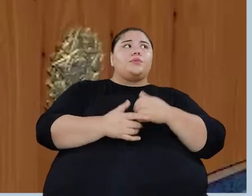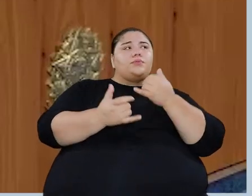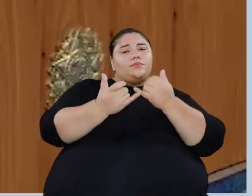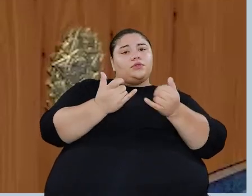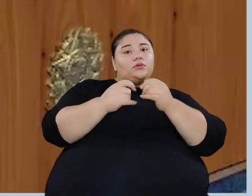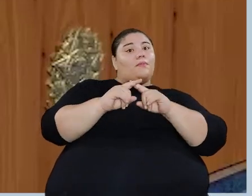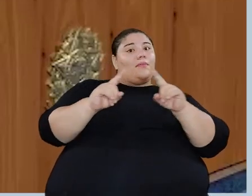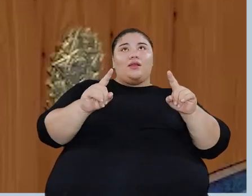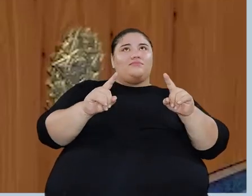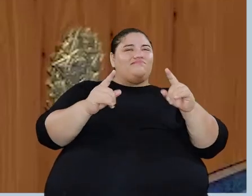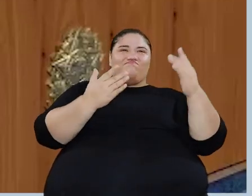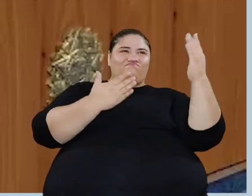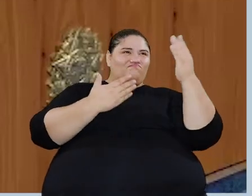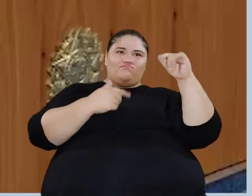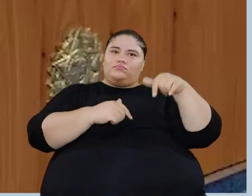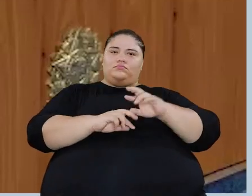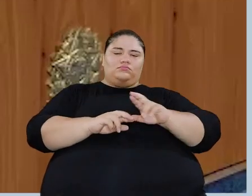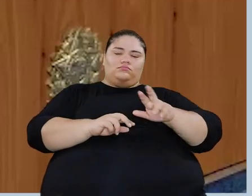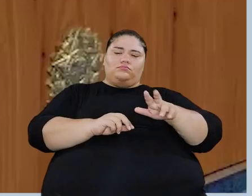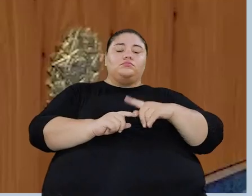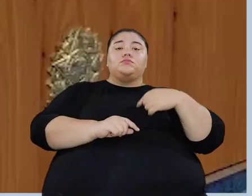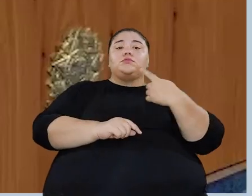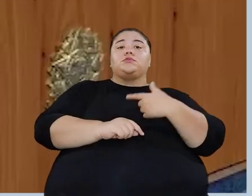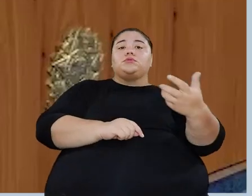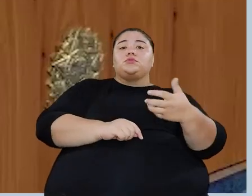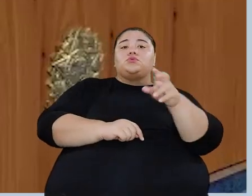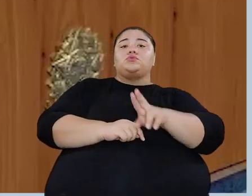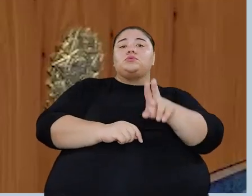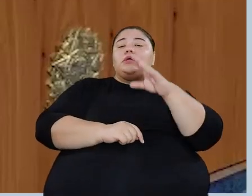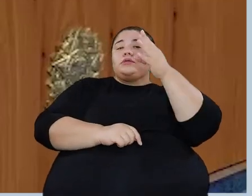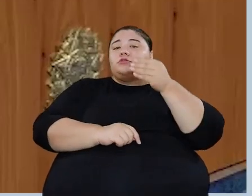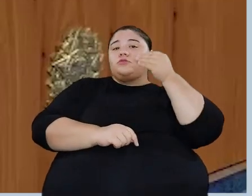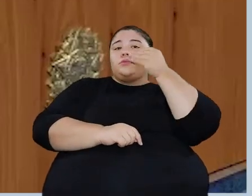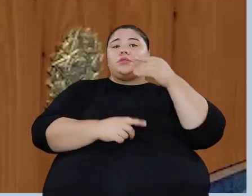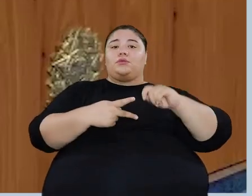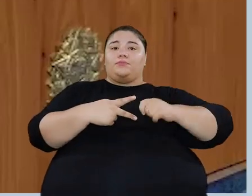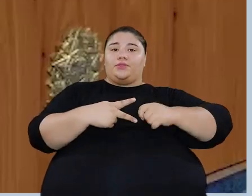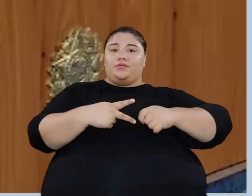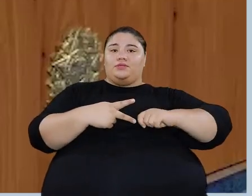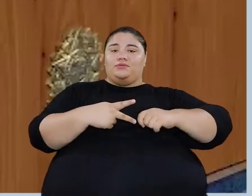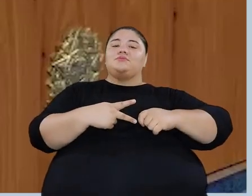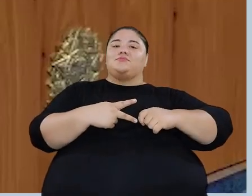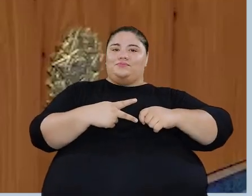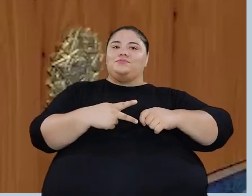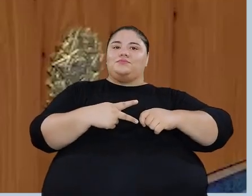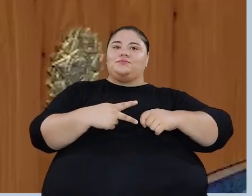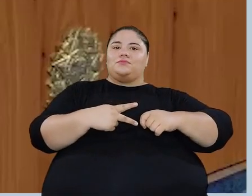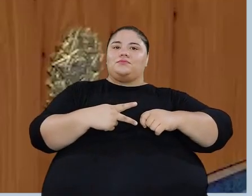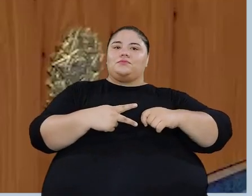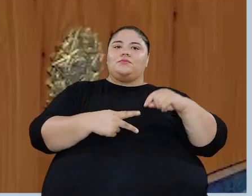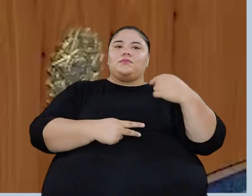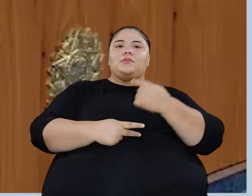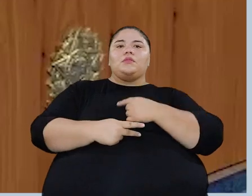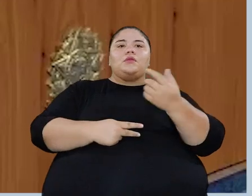parcial, mas nada comparado com isso. O que nós queremos aqui é usar justamente a experiência do Pix. Isso é